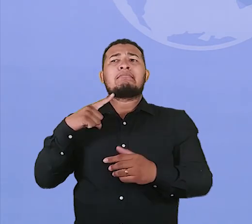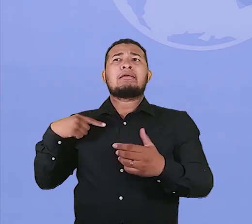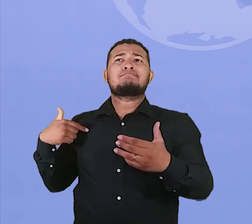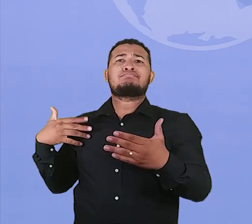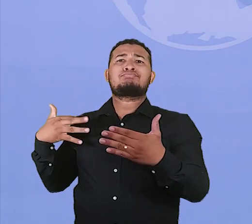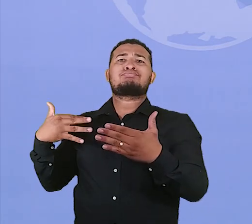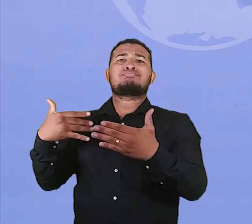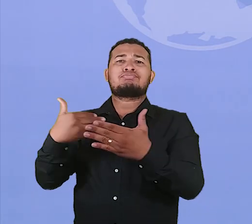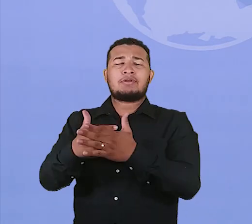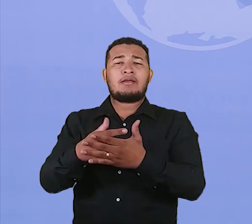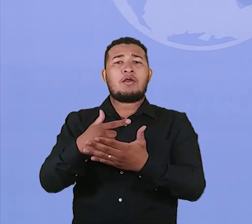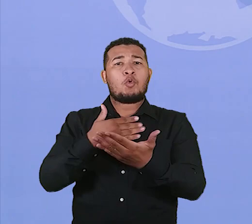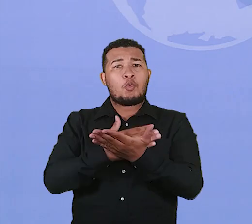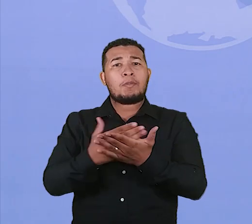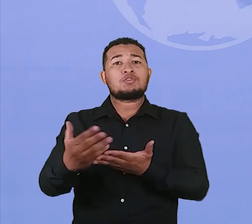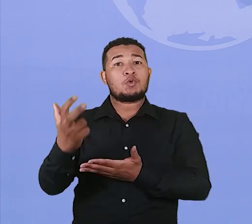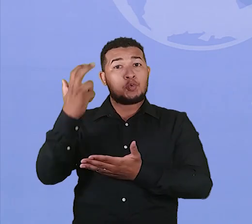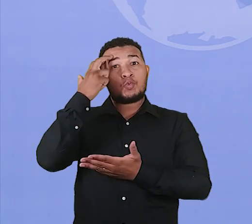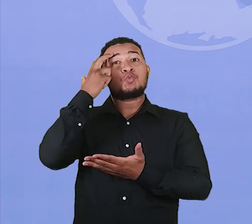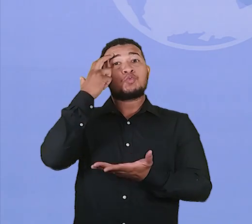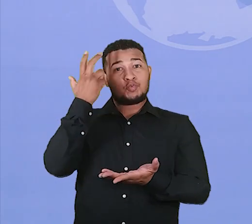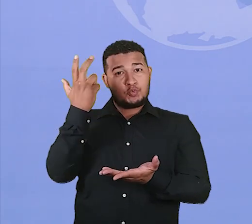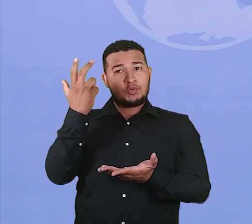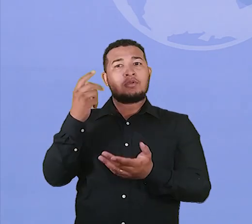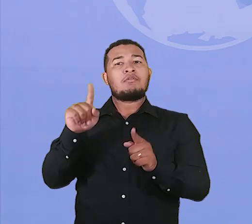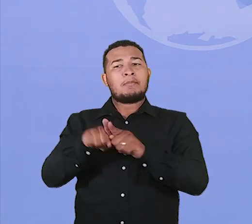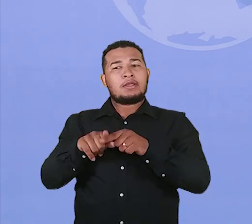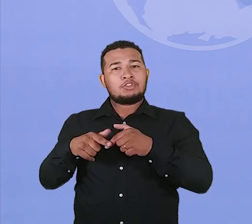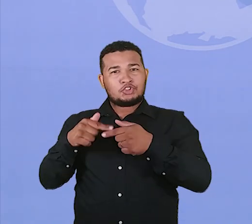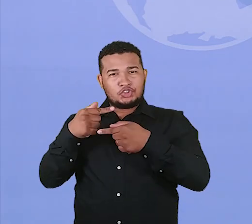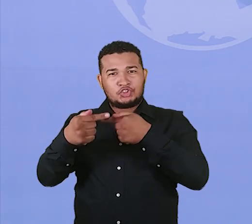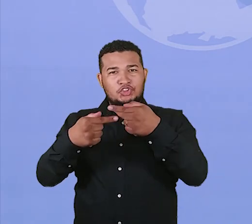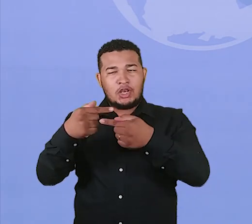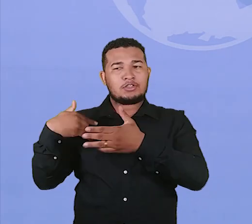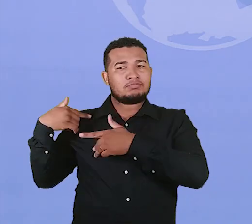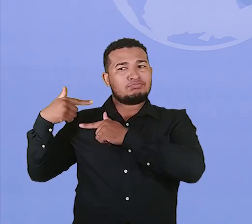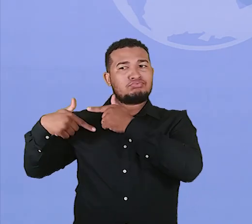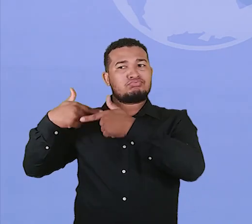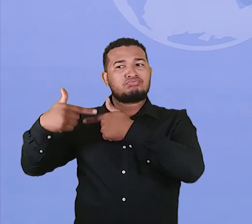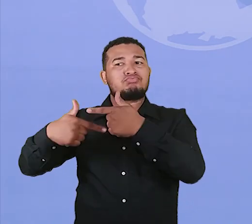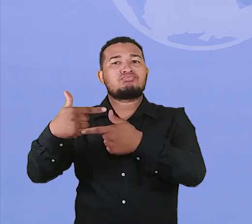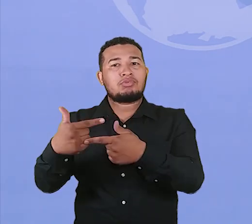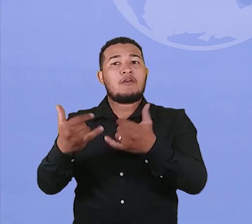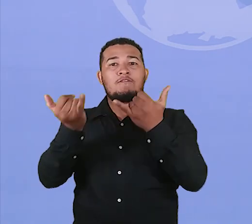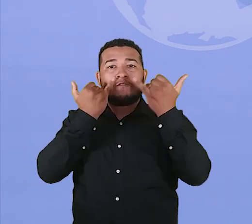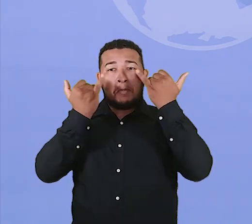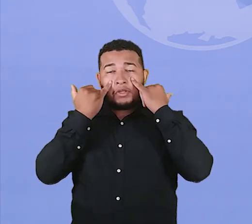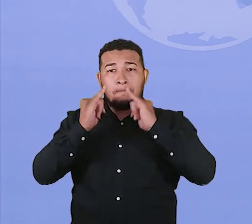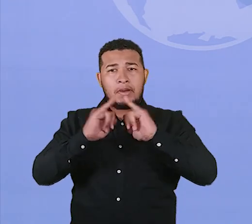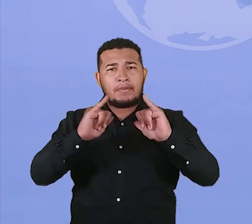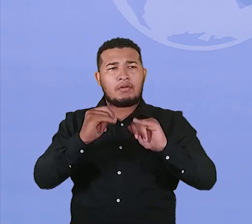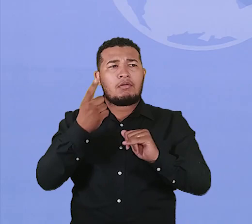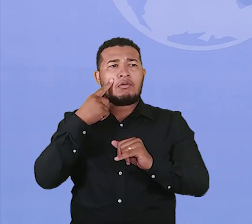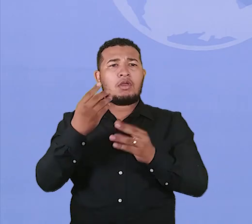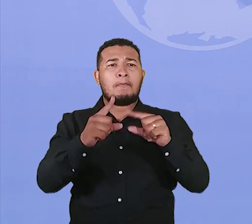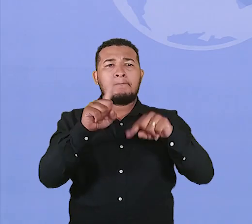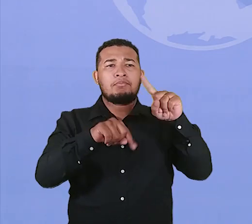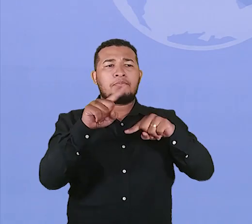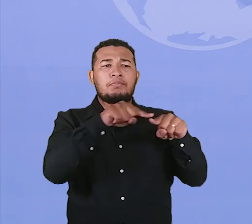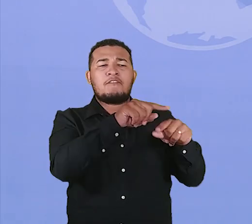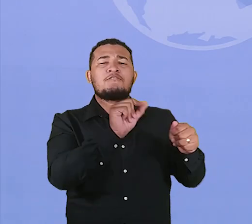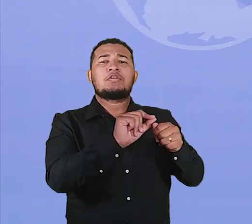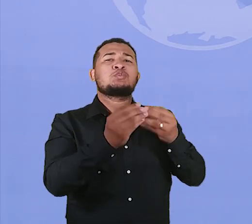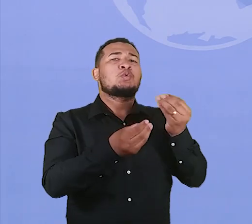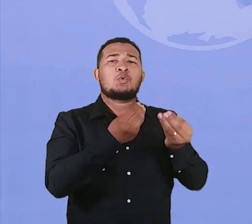até cultura a passar né entre gerações e gerações as informações a como é que